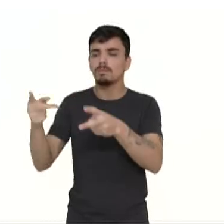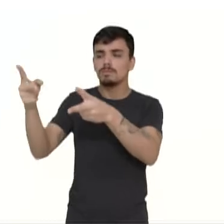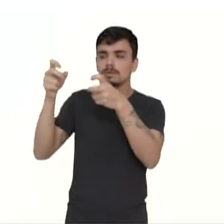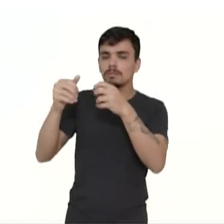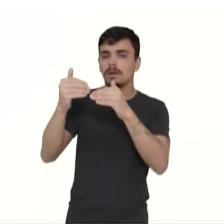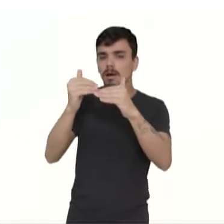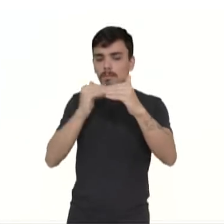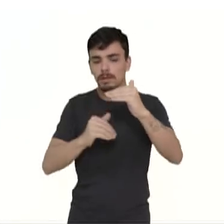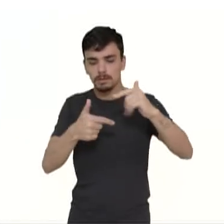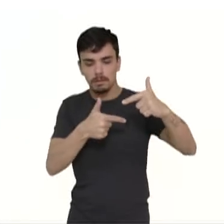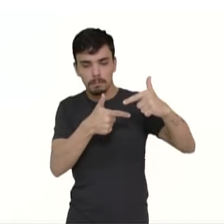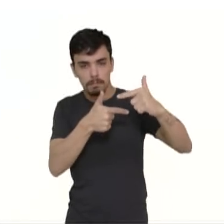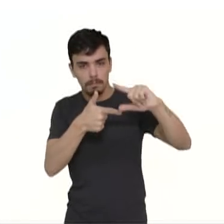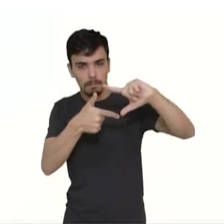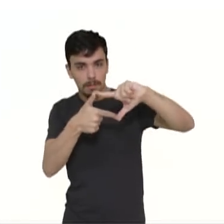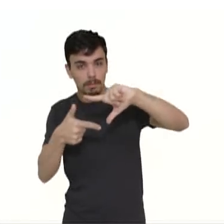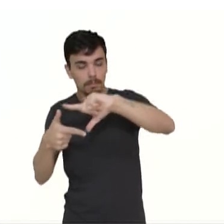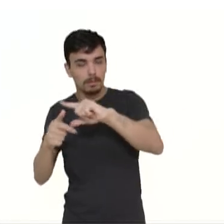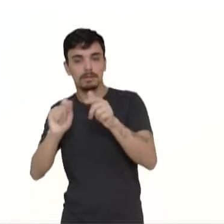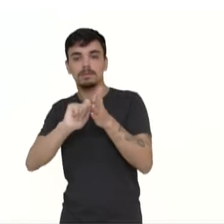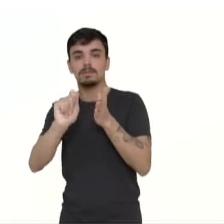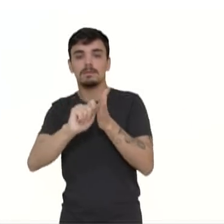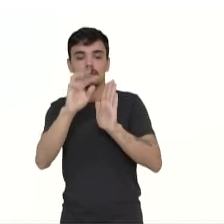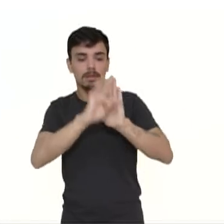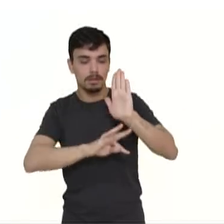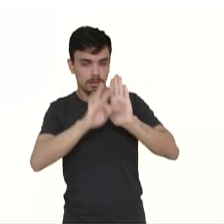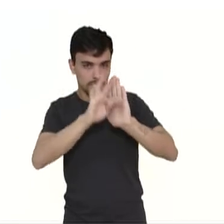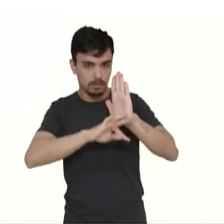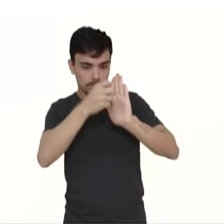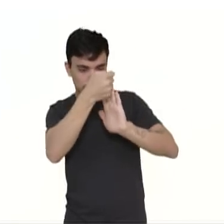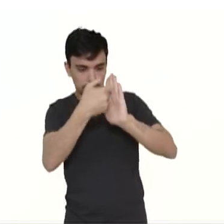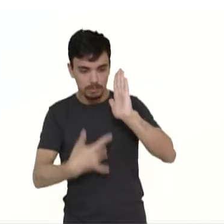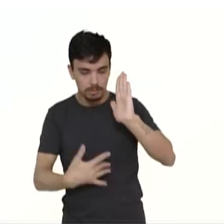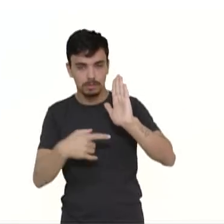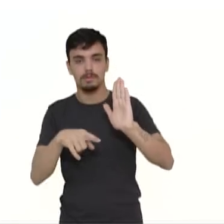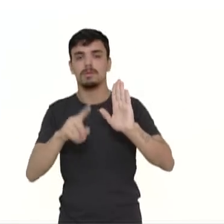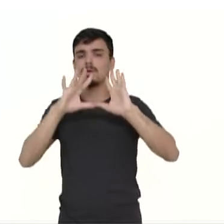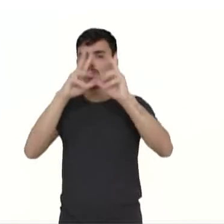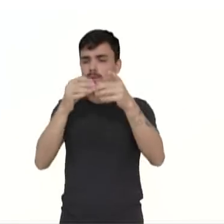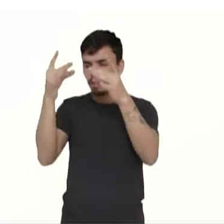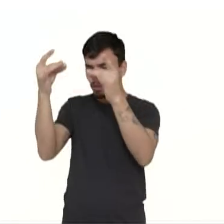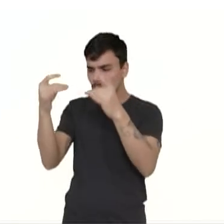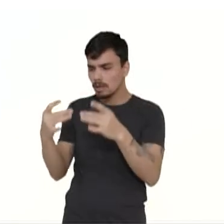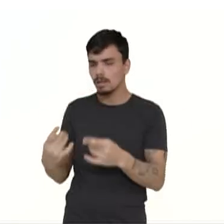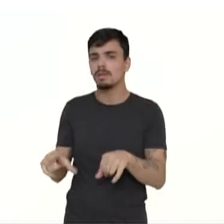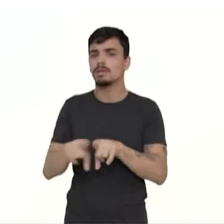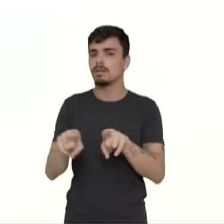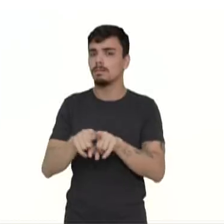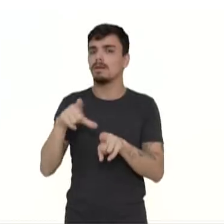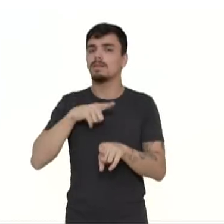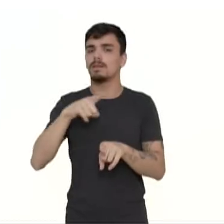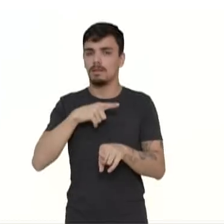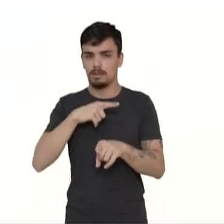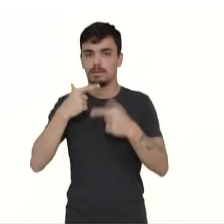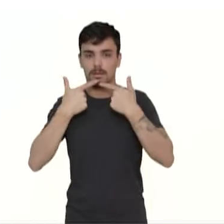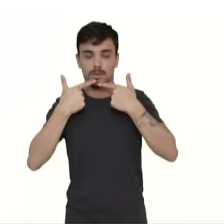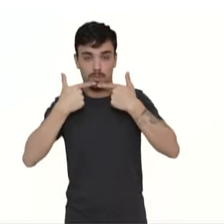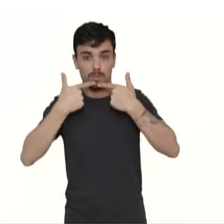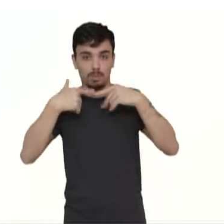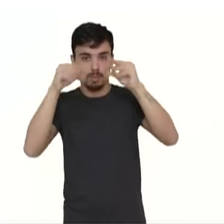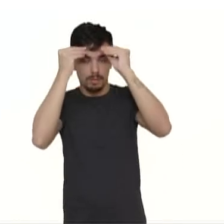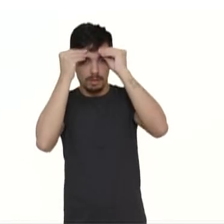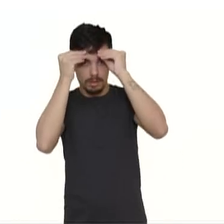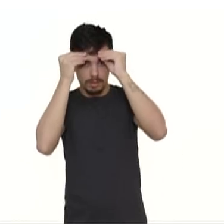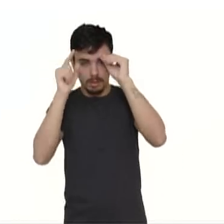charge abaixo e escrever um texto descritivo, explicando todos os detalhes que compõem a linguagem não verbal,